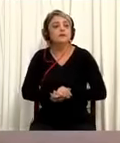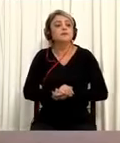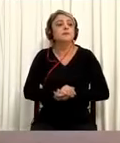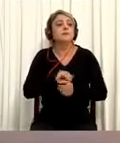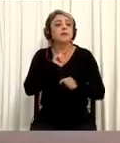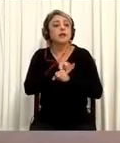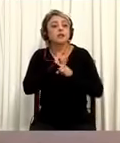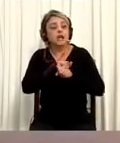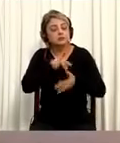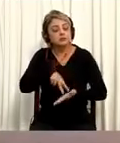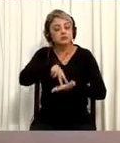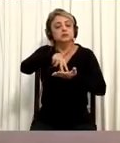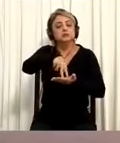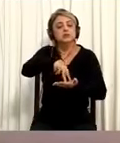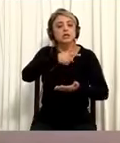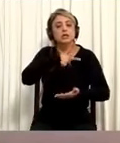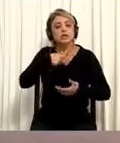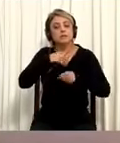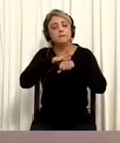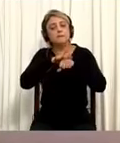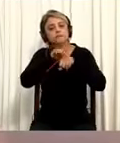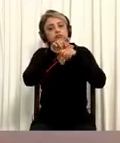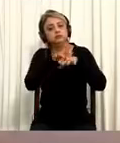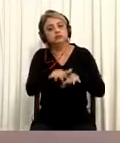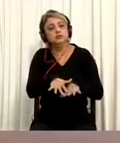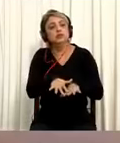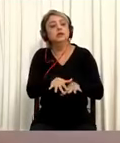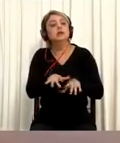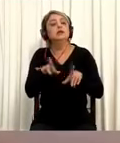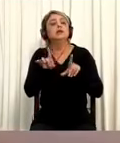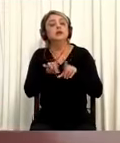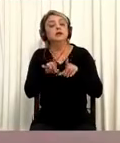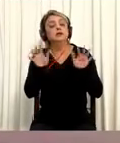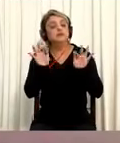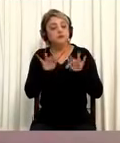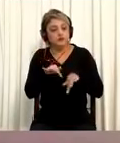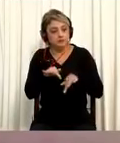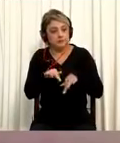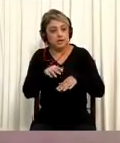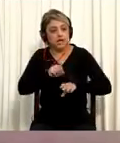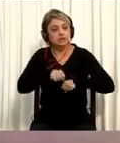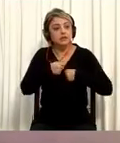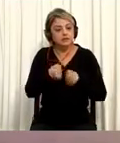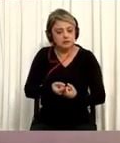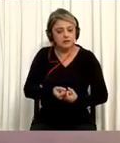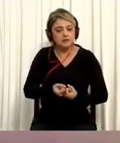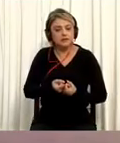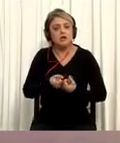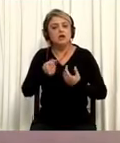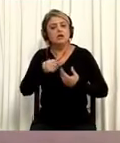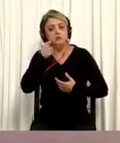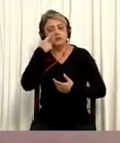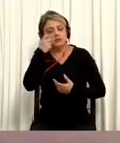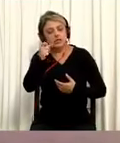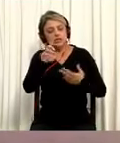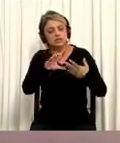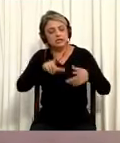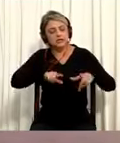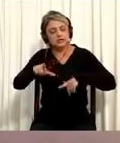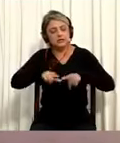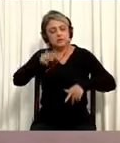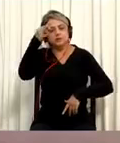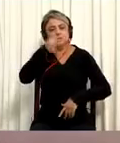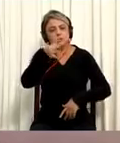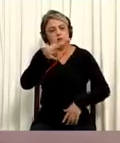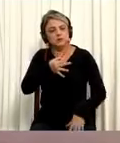atuando na linha de frente de combate a essa pandemia, né, e, enfim, a defesa do conjunto da classe trabalhadora, que é, com certeza,